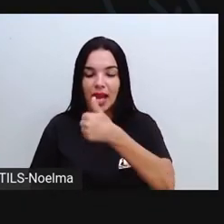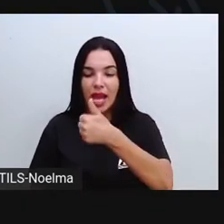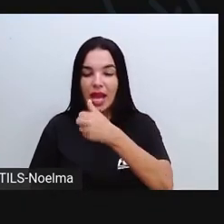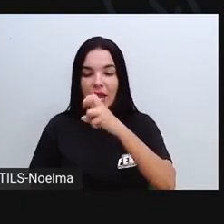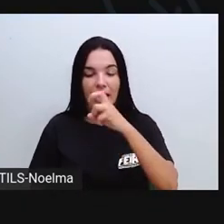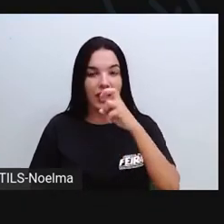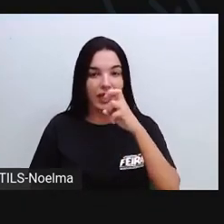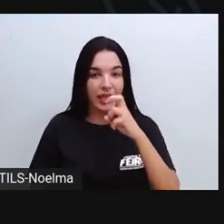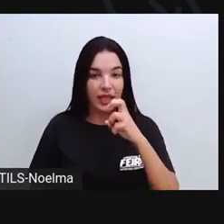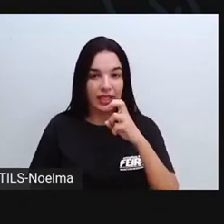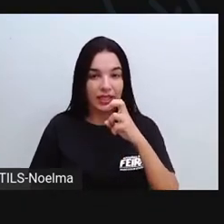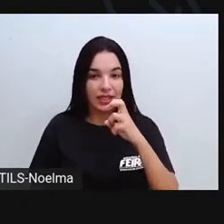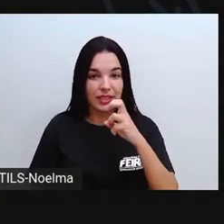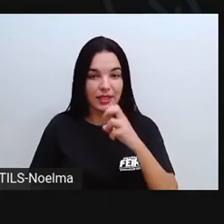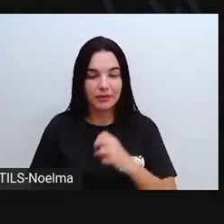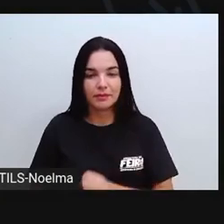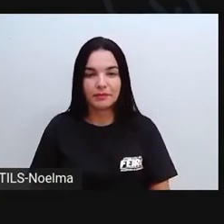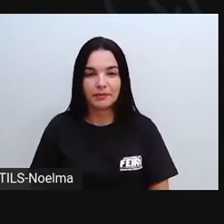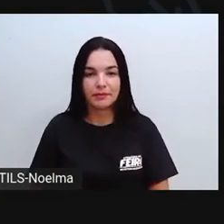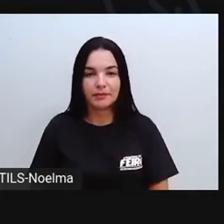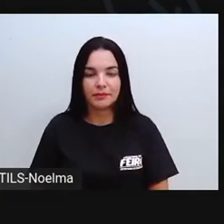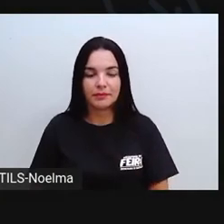a 15